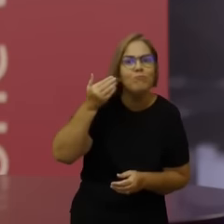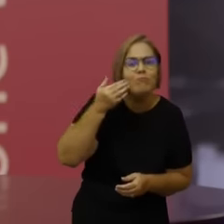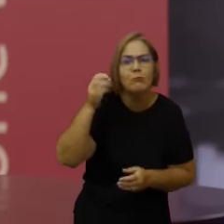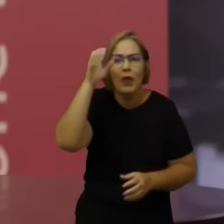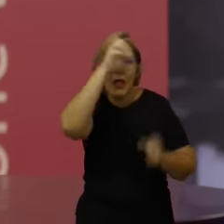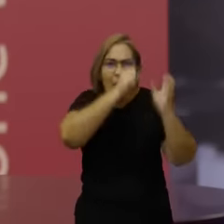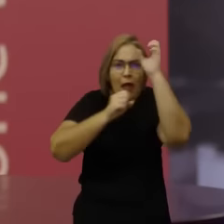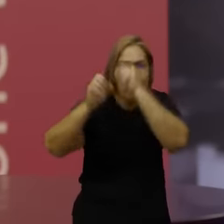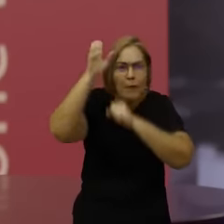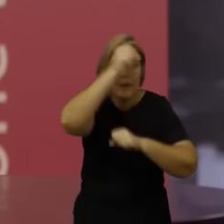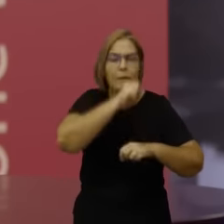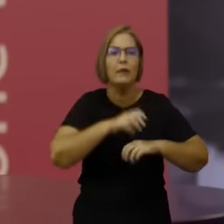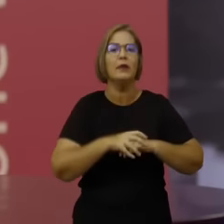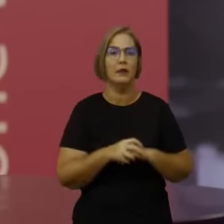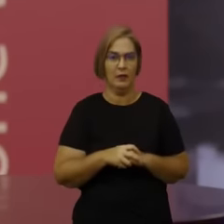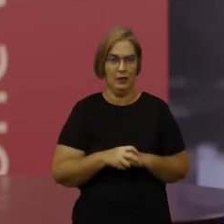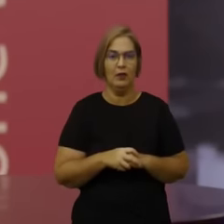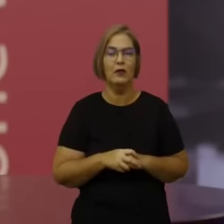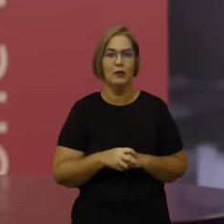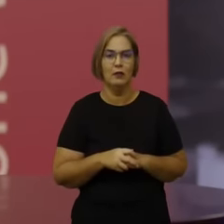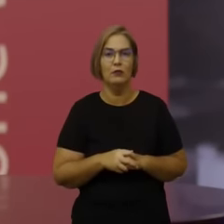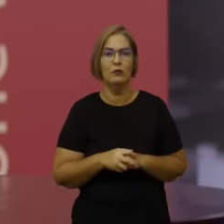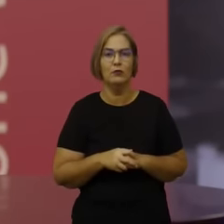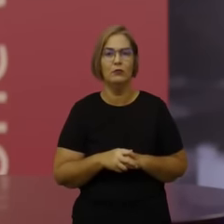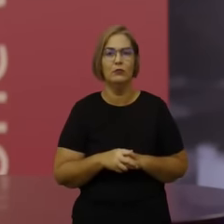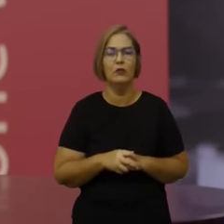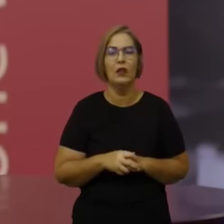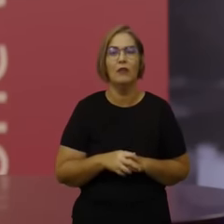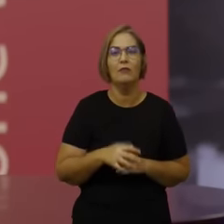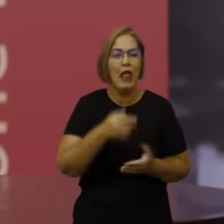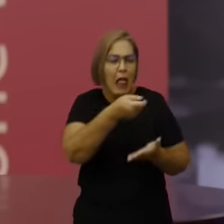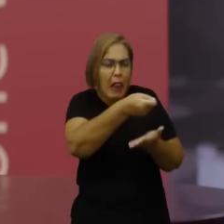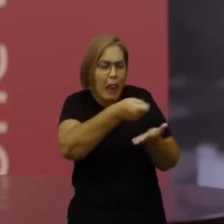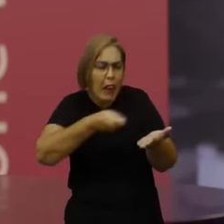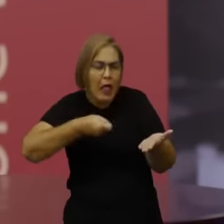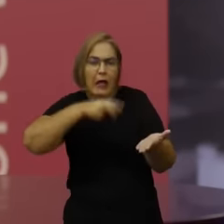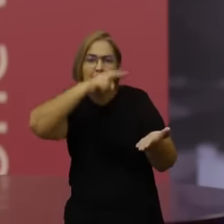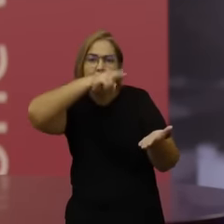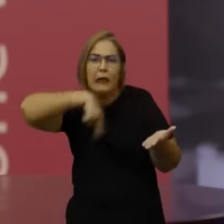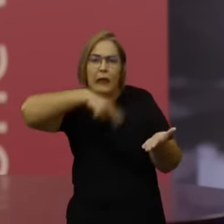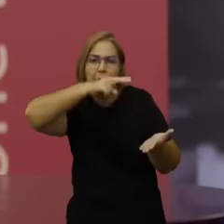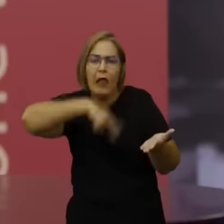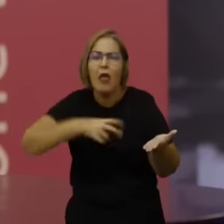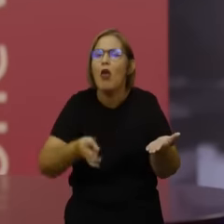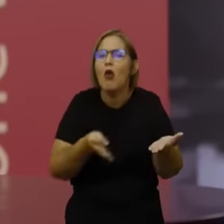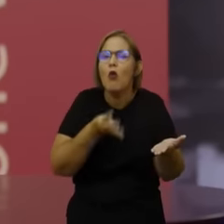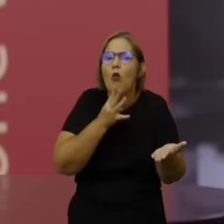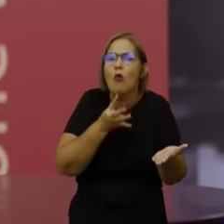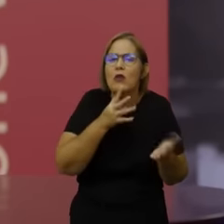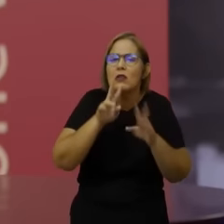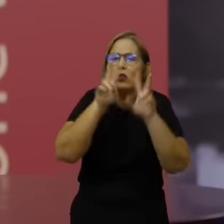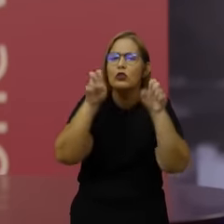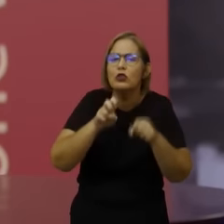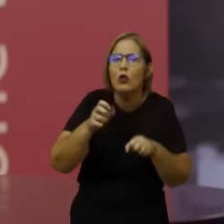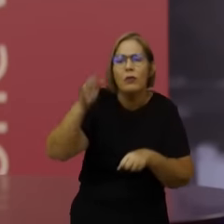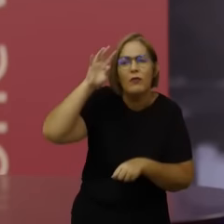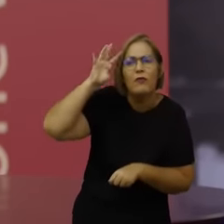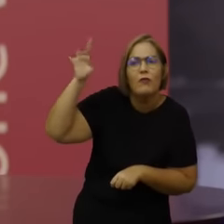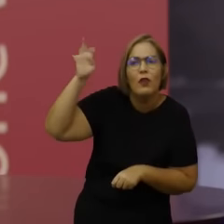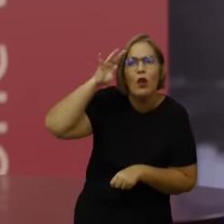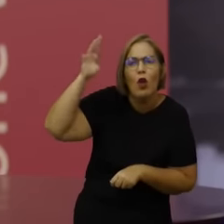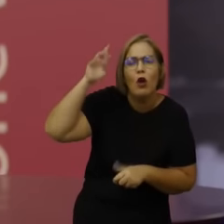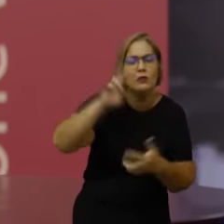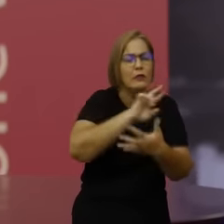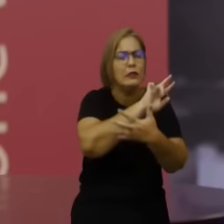buscando eh eh ler textos e conhecer filósofos dos mais diversos, das mais diversas